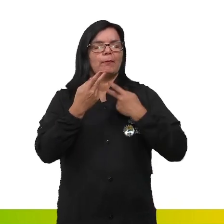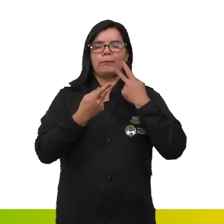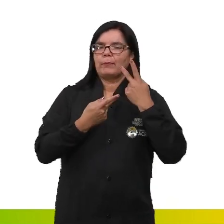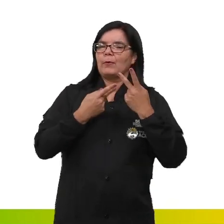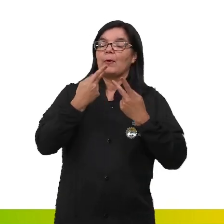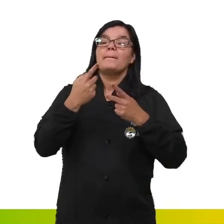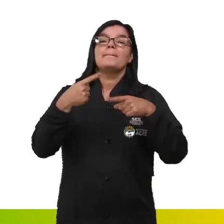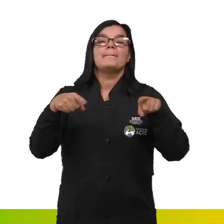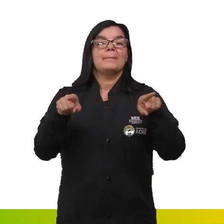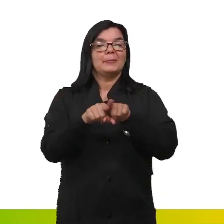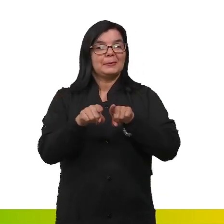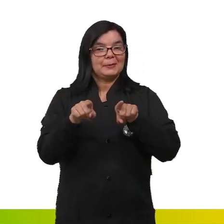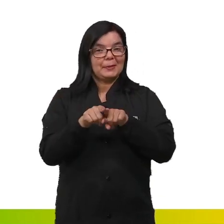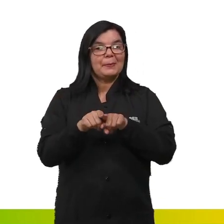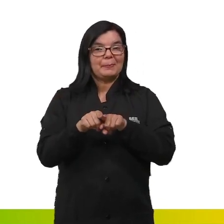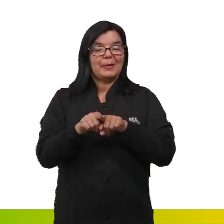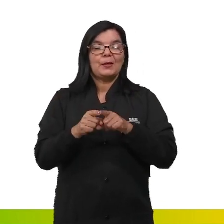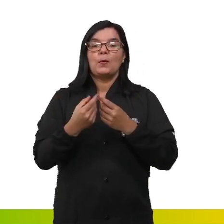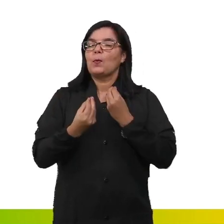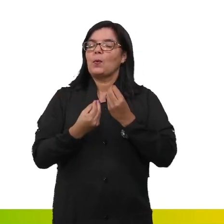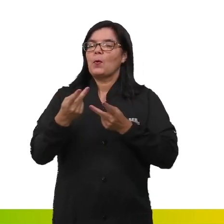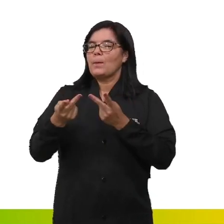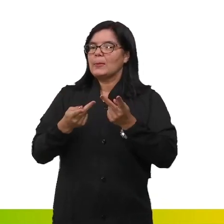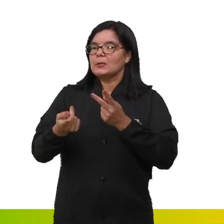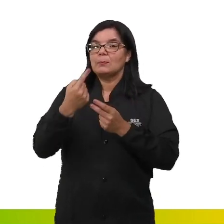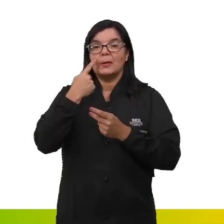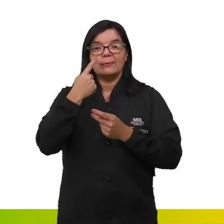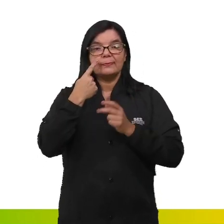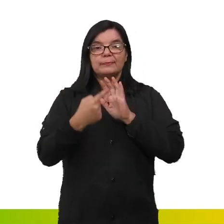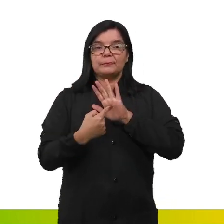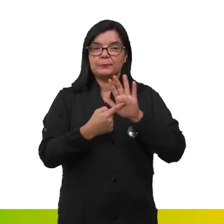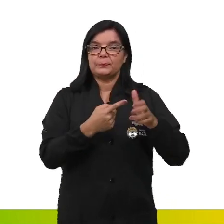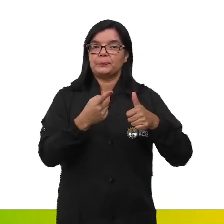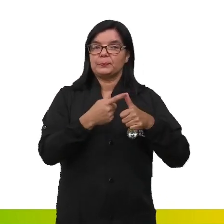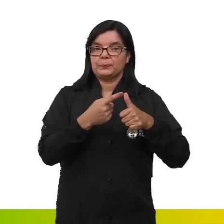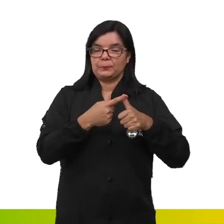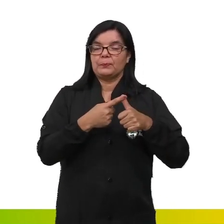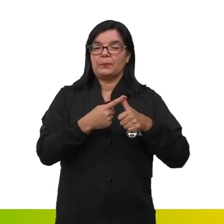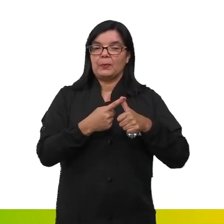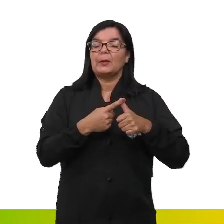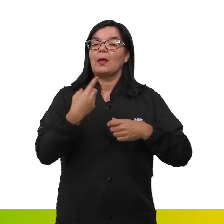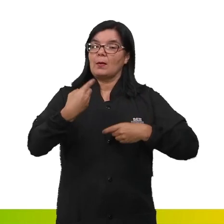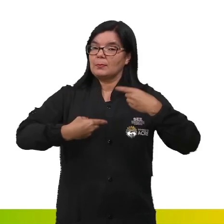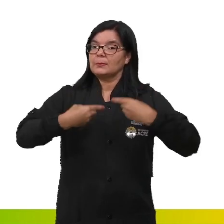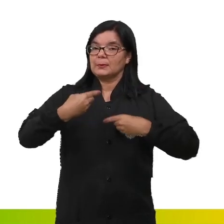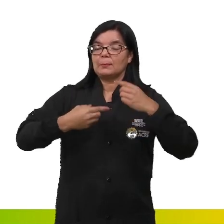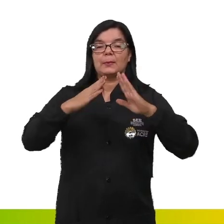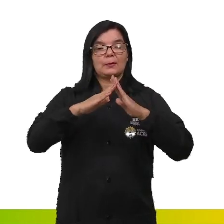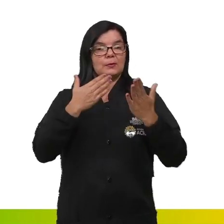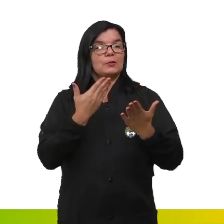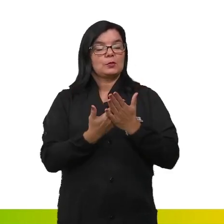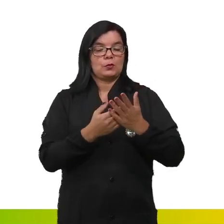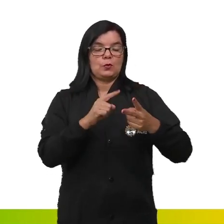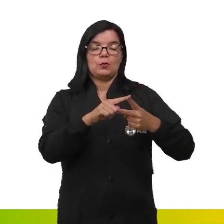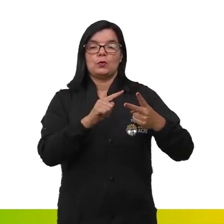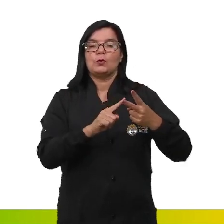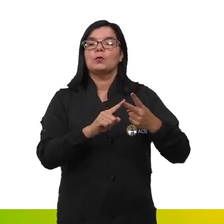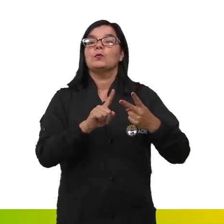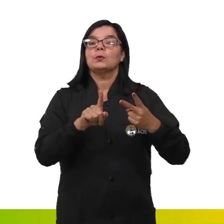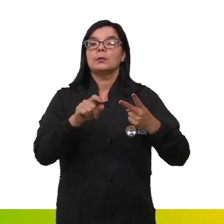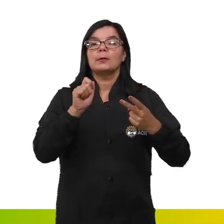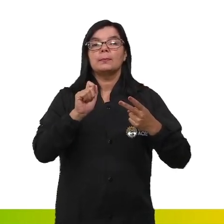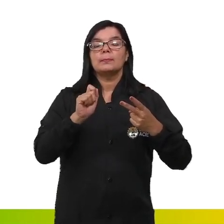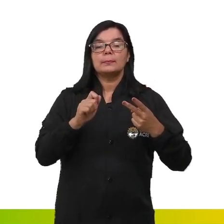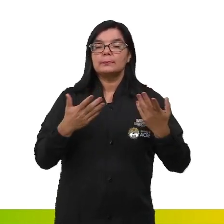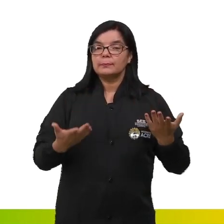Fala, mas ela trouxe um roteiro de planejamento para vocês. O primeiro é o debate escolar, eu trouxe 2, tá? Então, o que é que eu devo levar